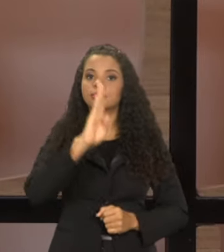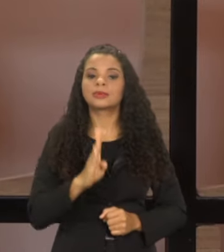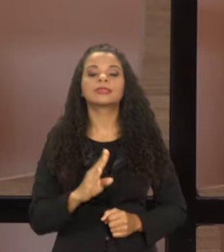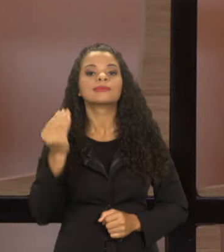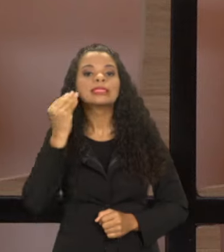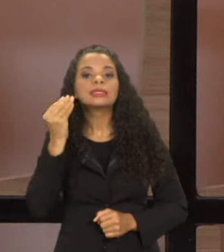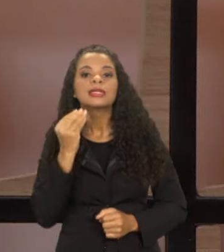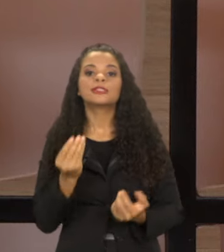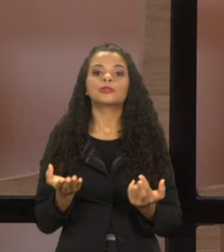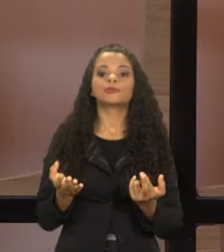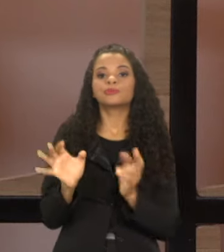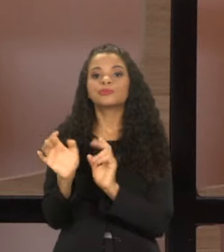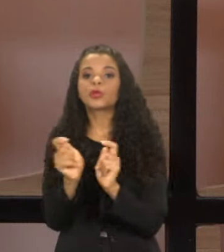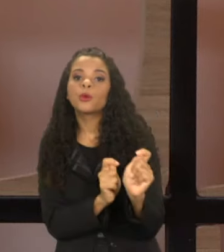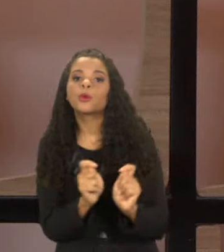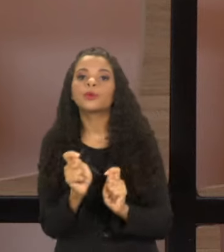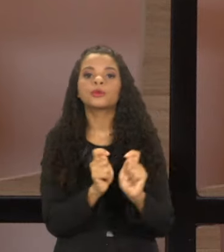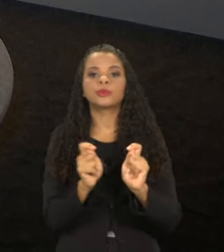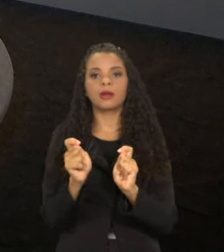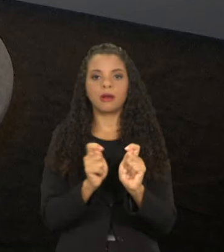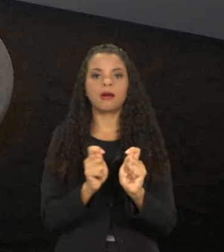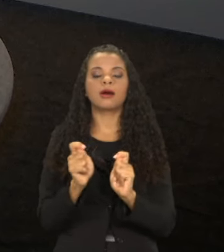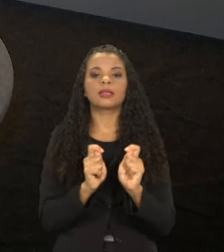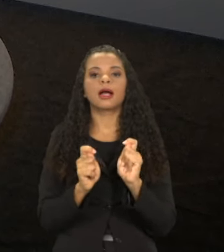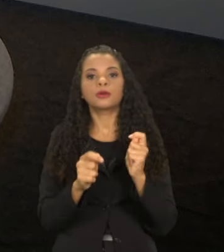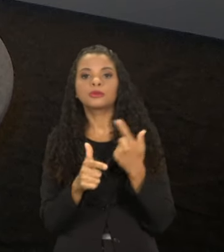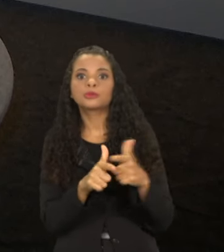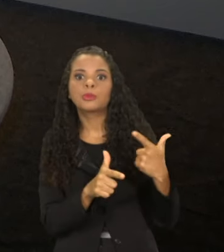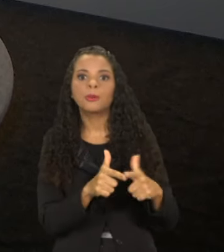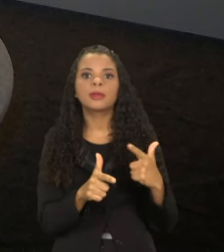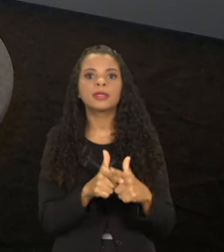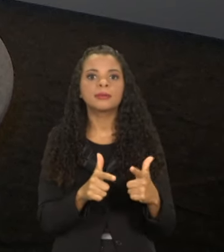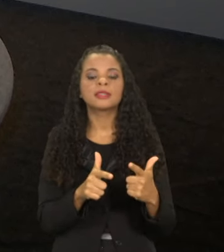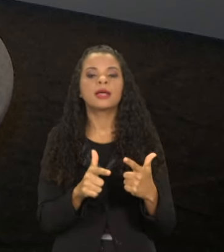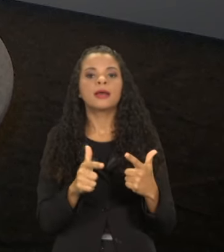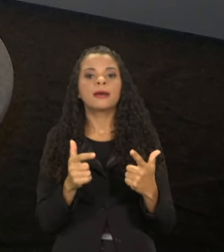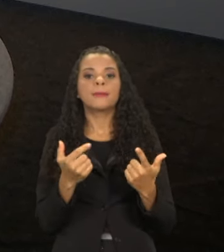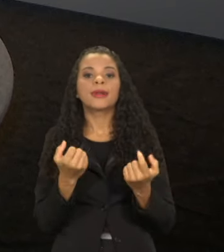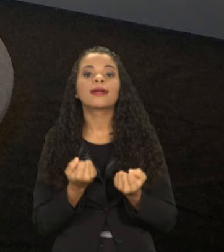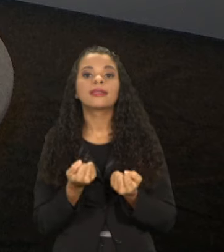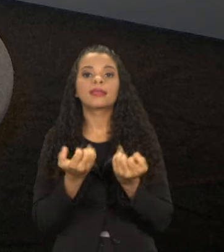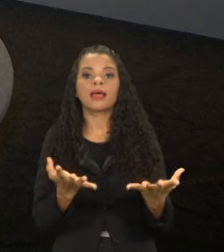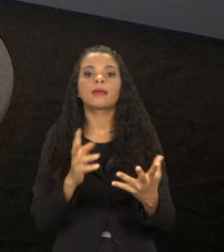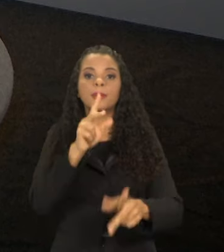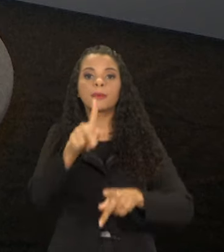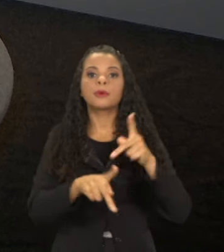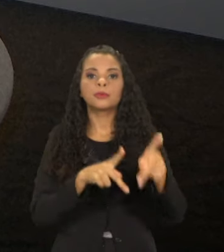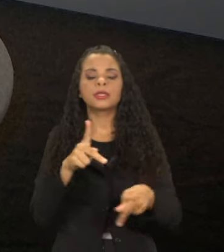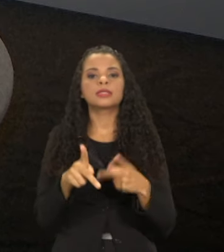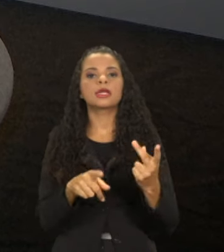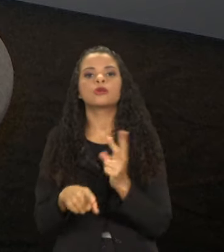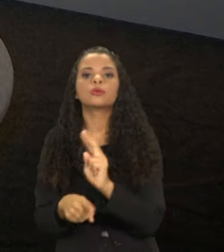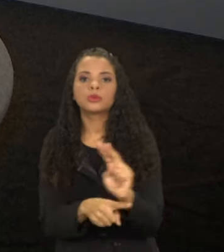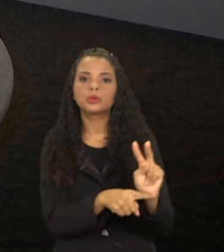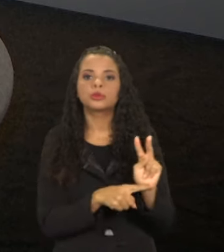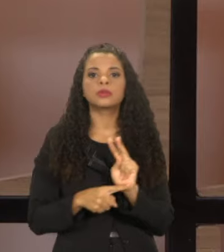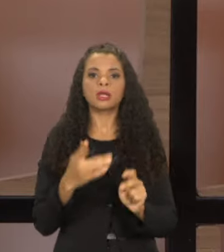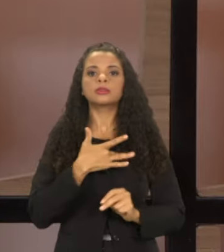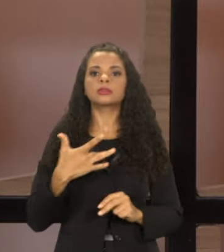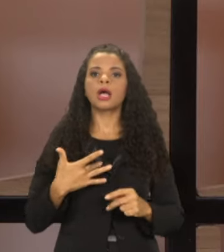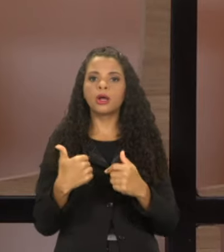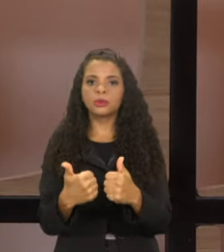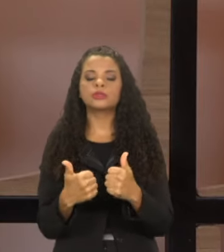forma, regular essa situação para que as pessoas pudessem se precaver e ter a sua saúde precavida. Então, nós